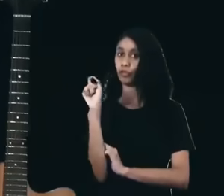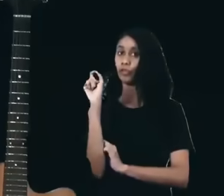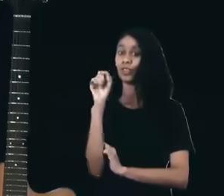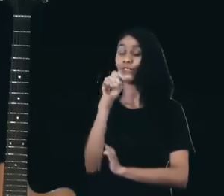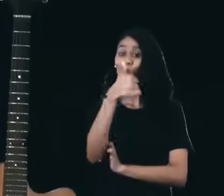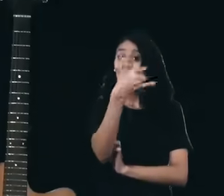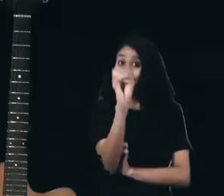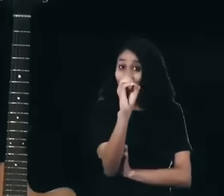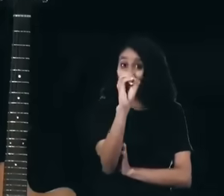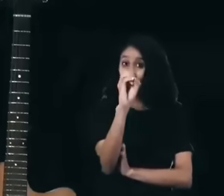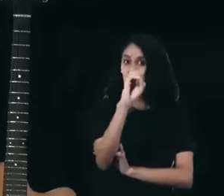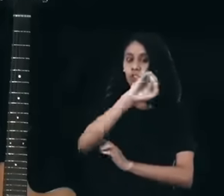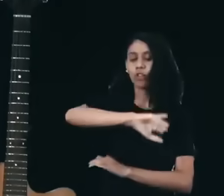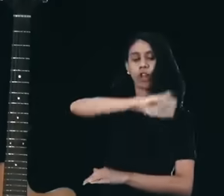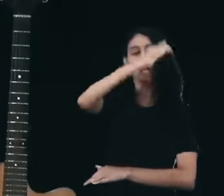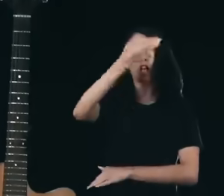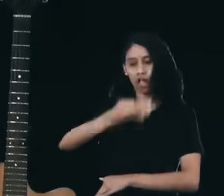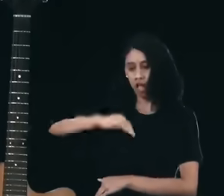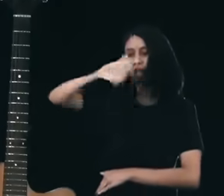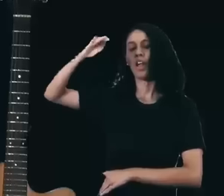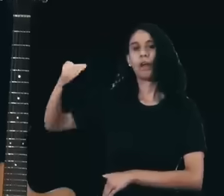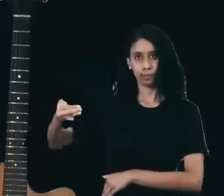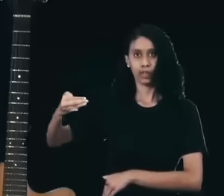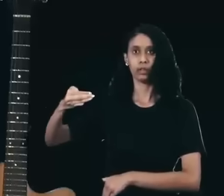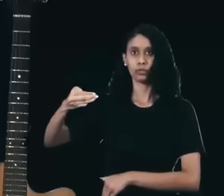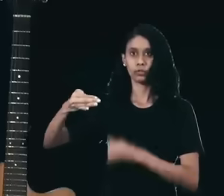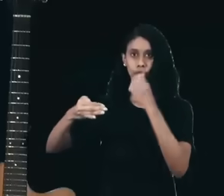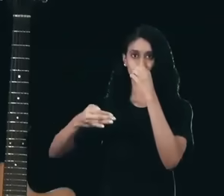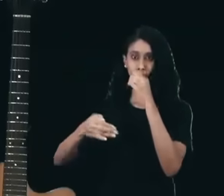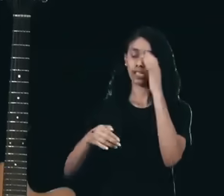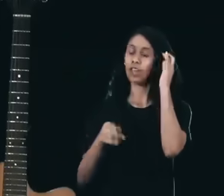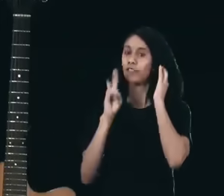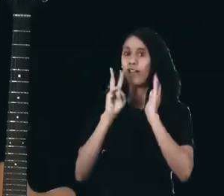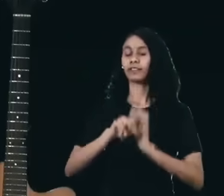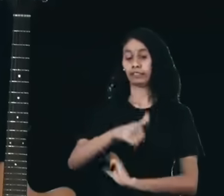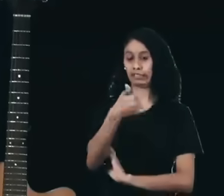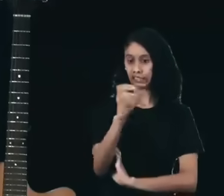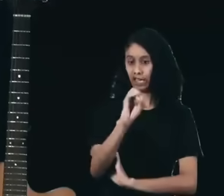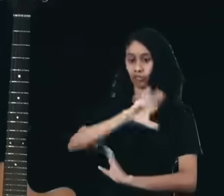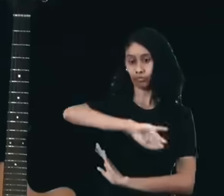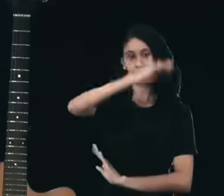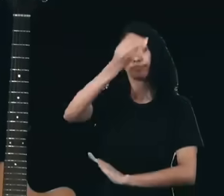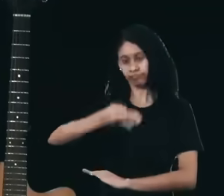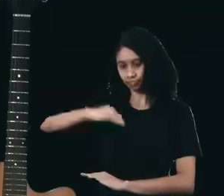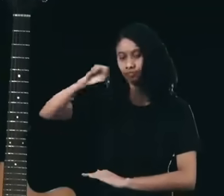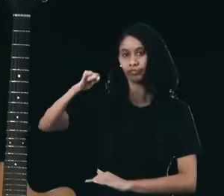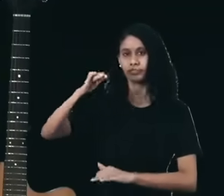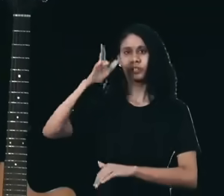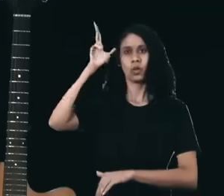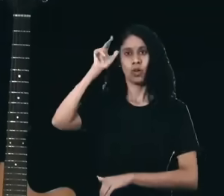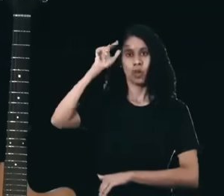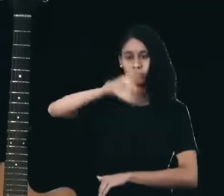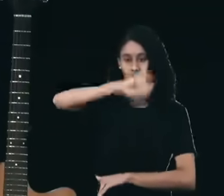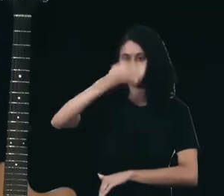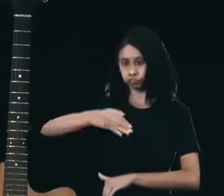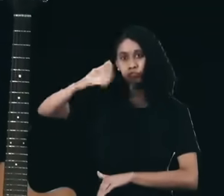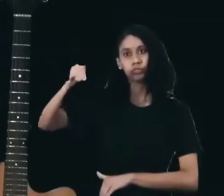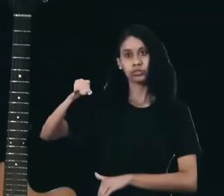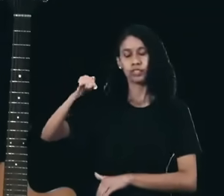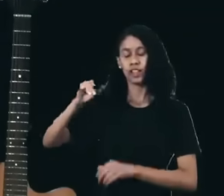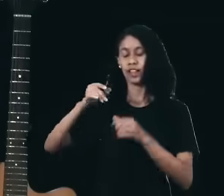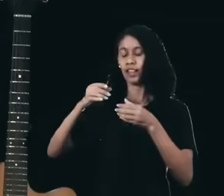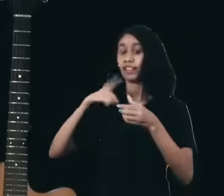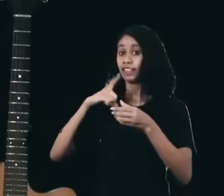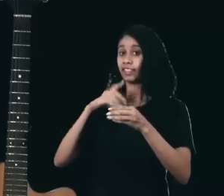senhor. Fala comigo, 10 camelos. Não, gente, fala com vontade, 10 camelos. Levando também do que o seu senhor tinha de